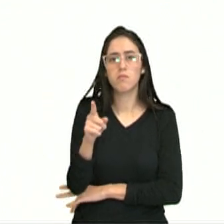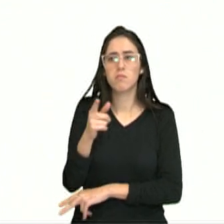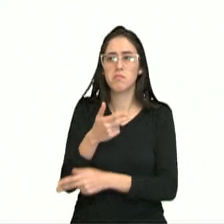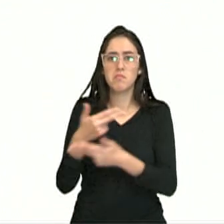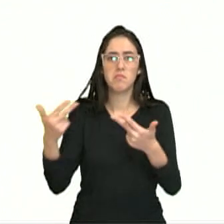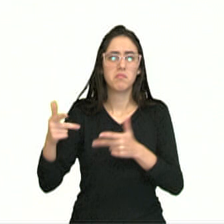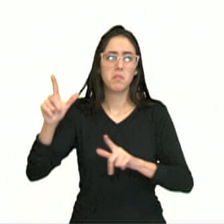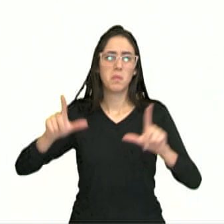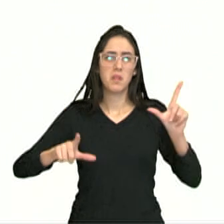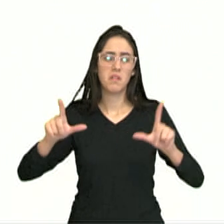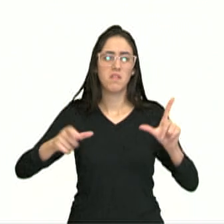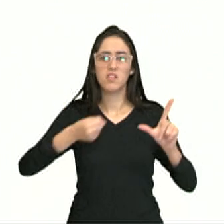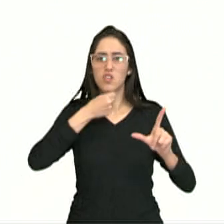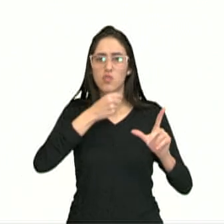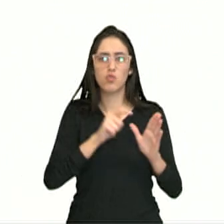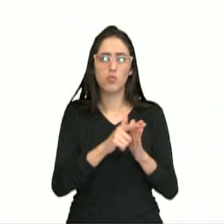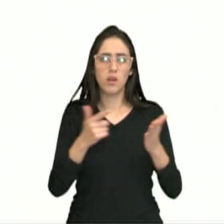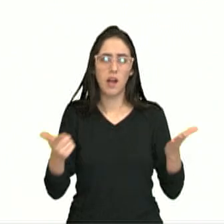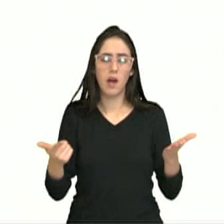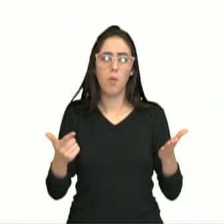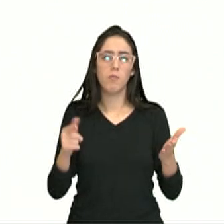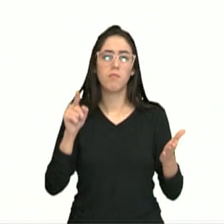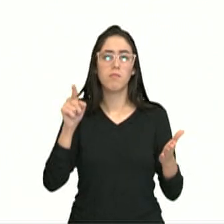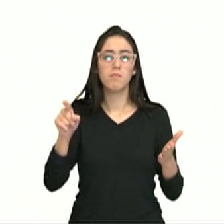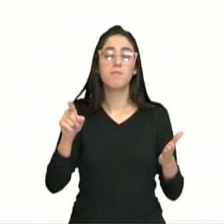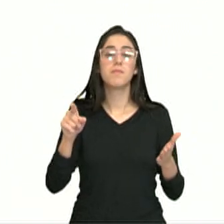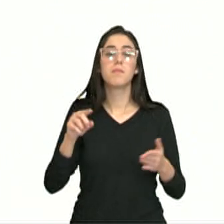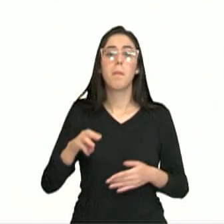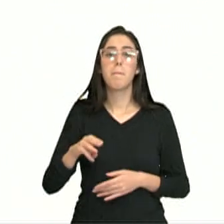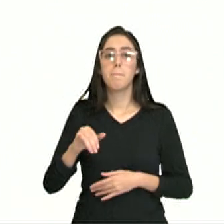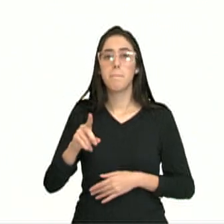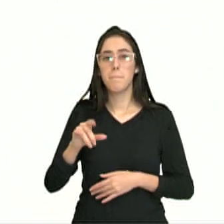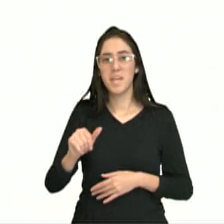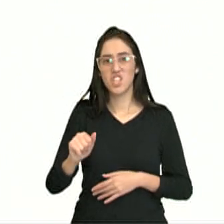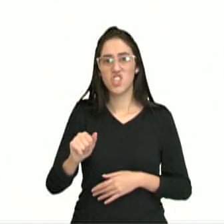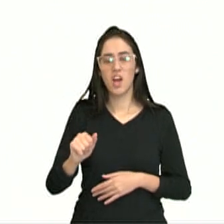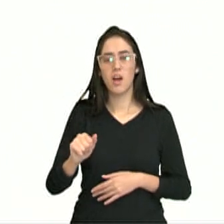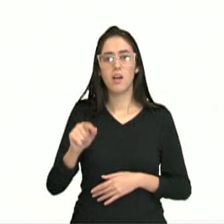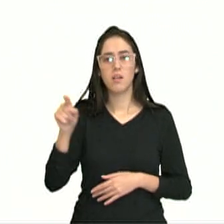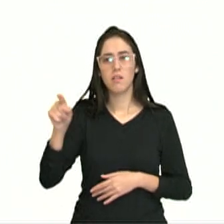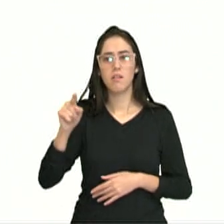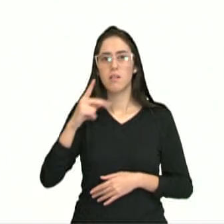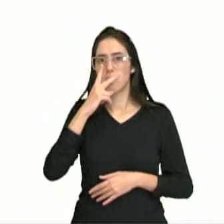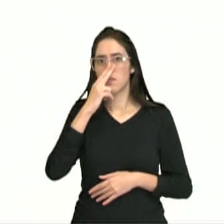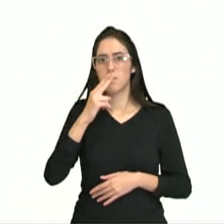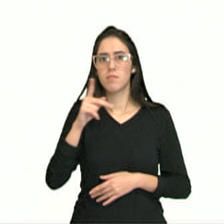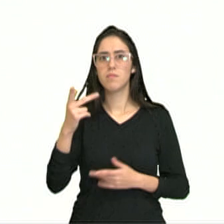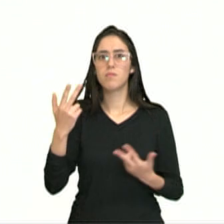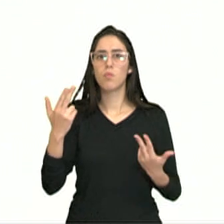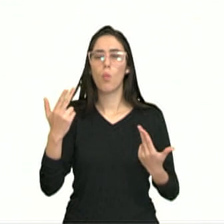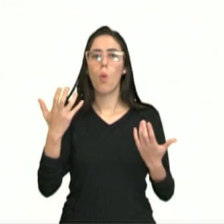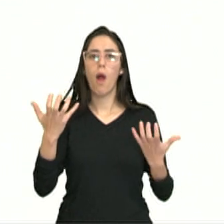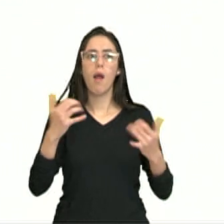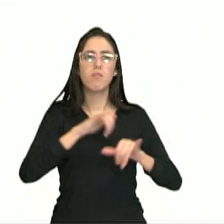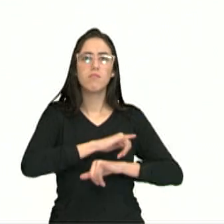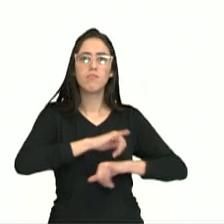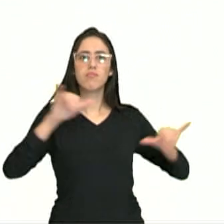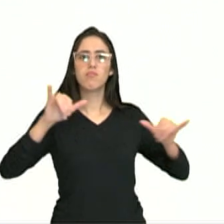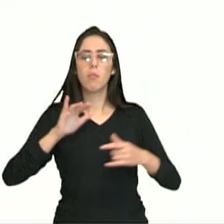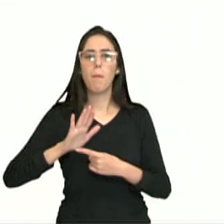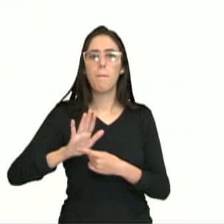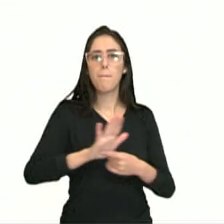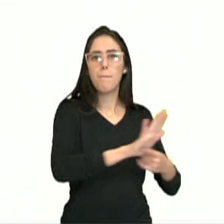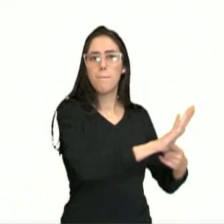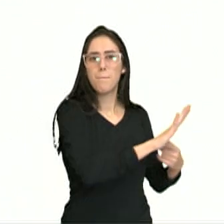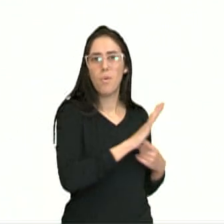TV, um conteúdo jornalístico, muitas vezes a mídia se coloca como portadora da voz, da maneira como o